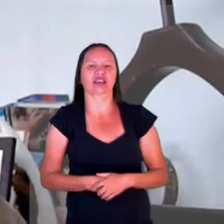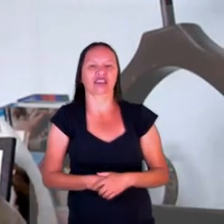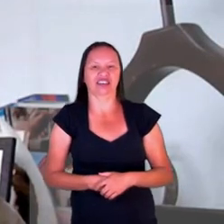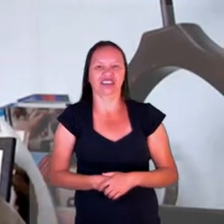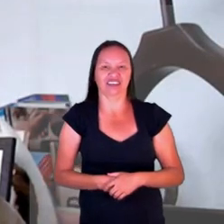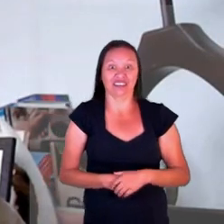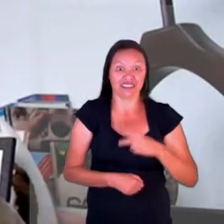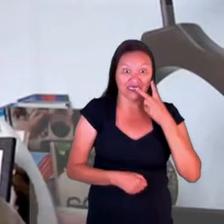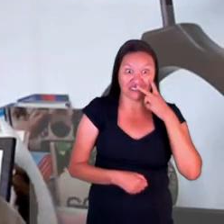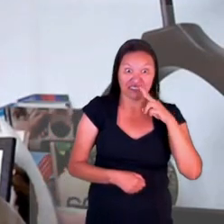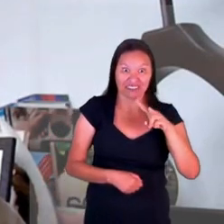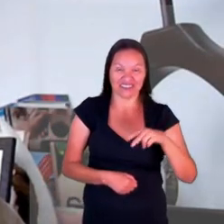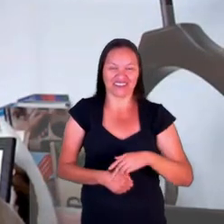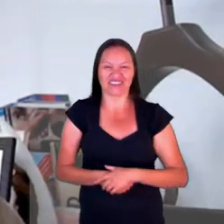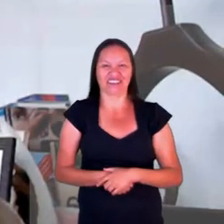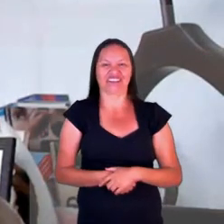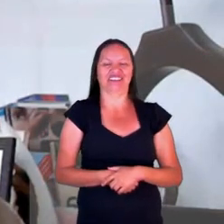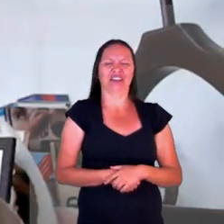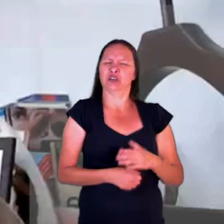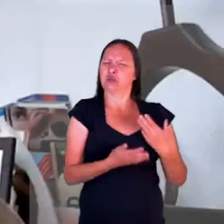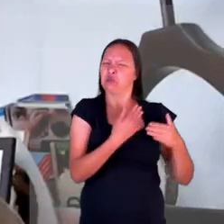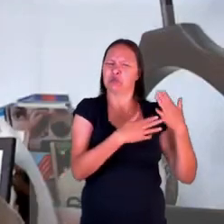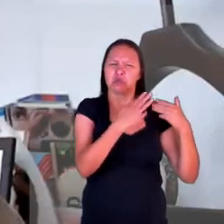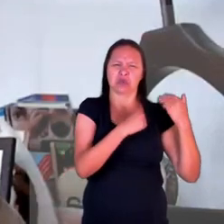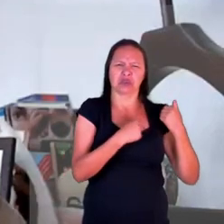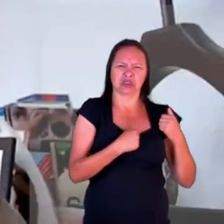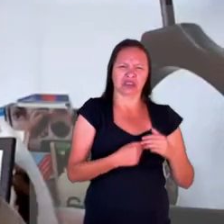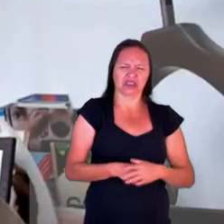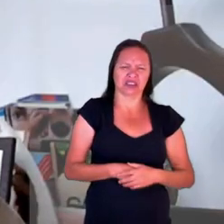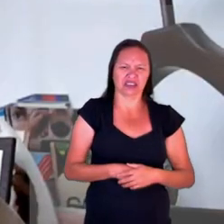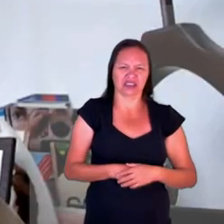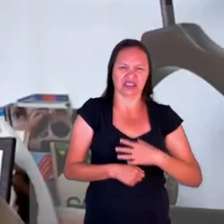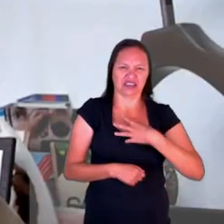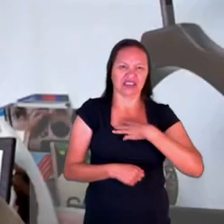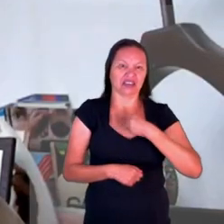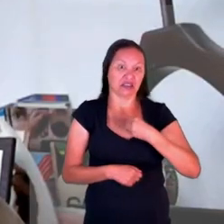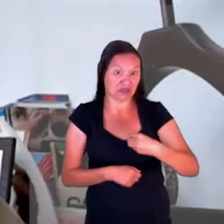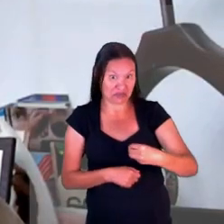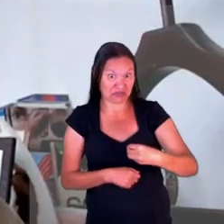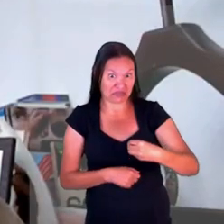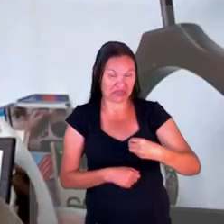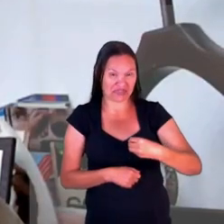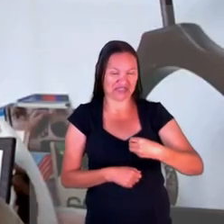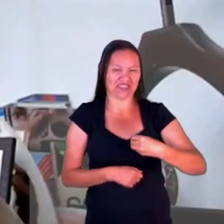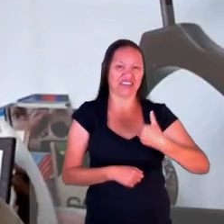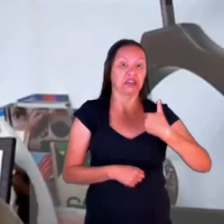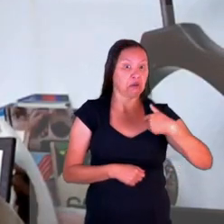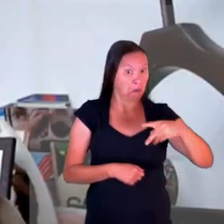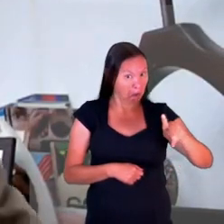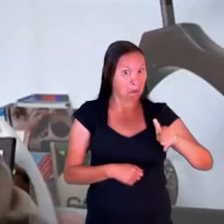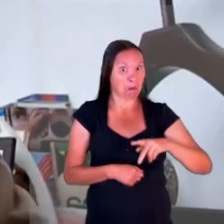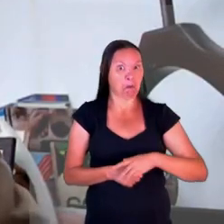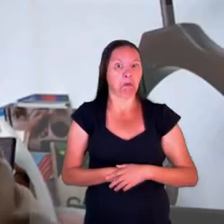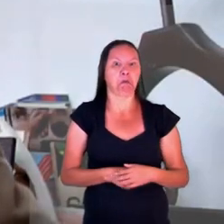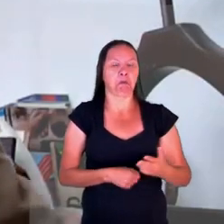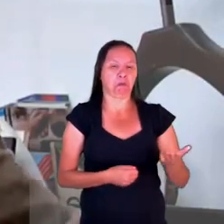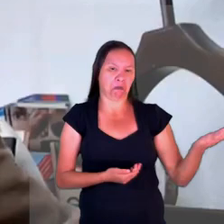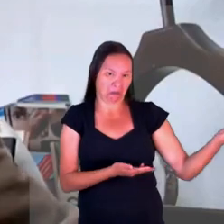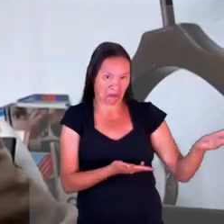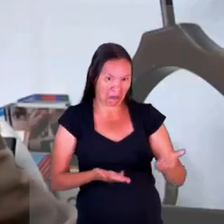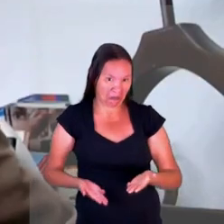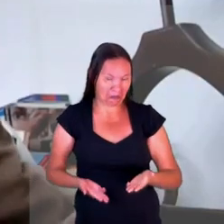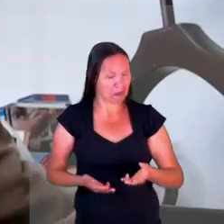olhasse para ela né Depois de Tanto Tempo eu diria que é a filha dela que tá participando do evento e não ela né